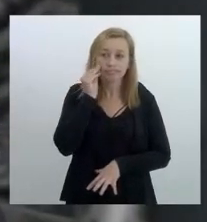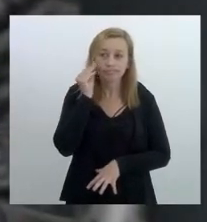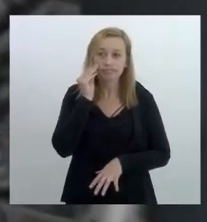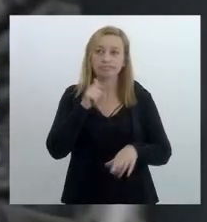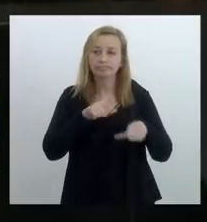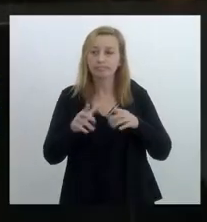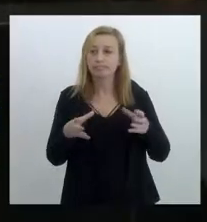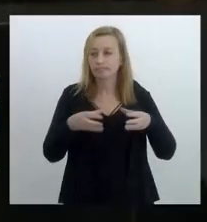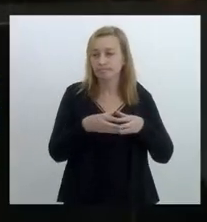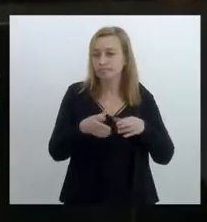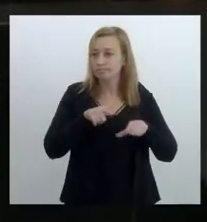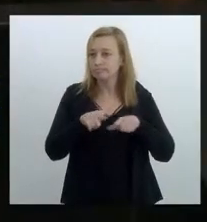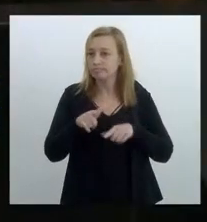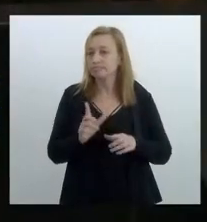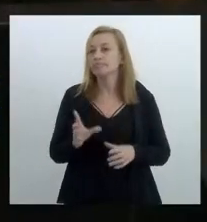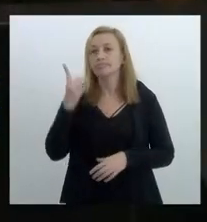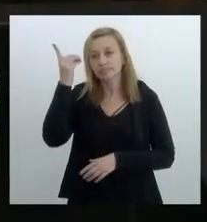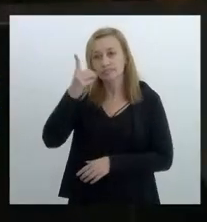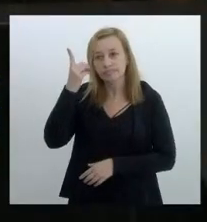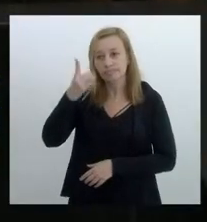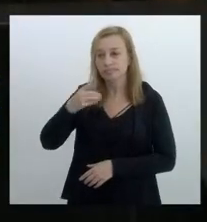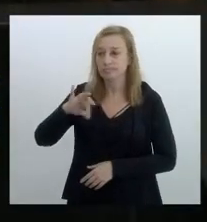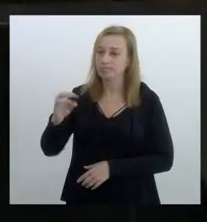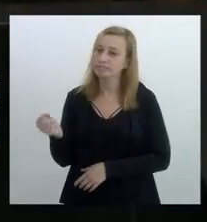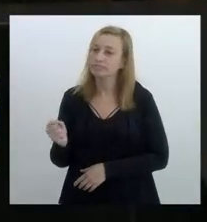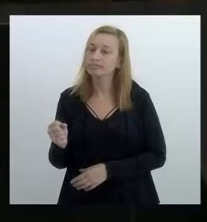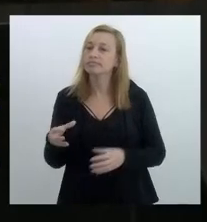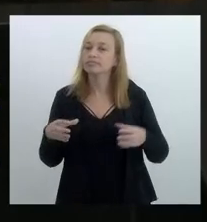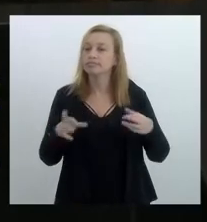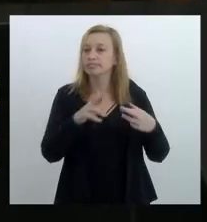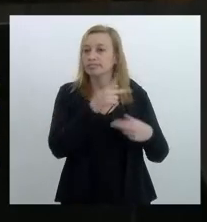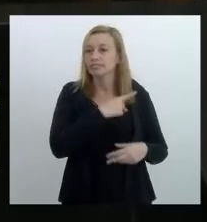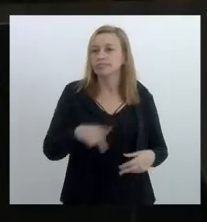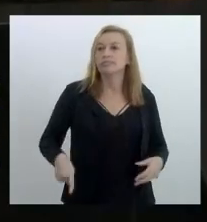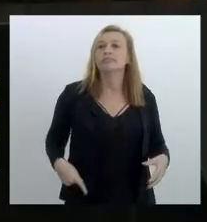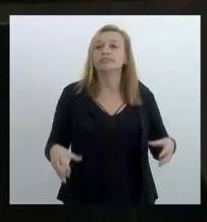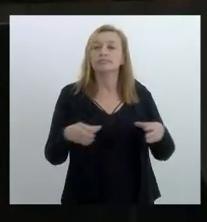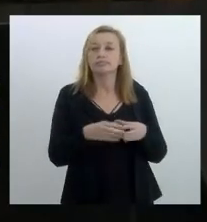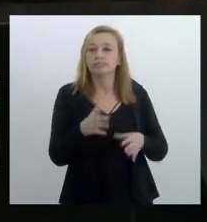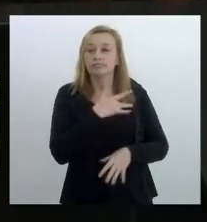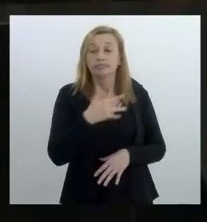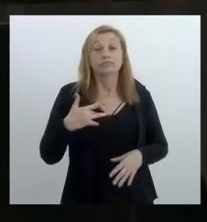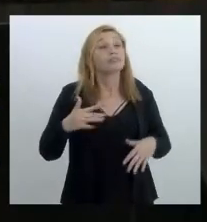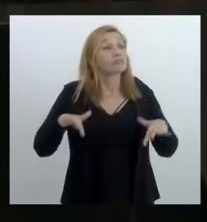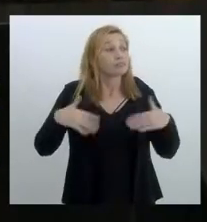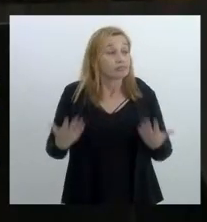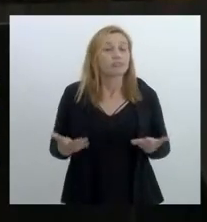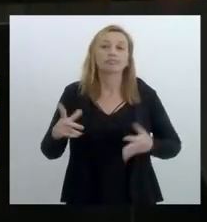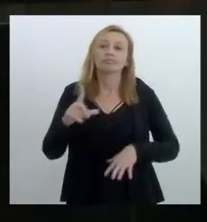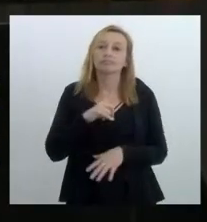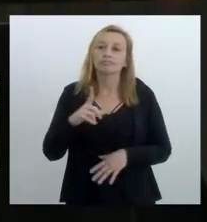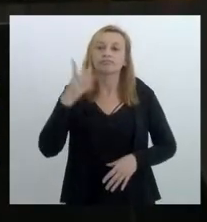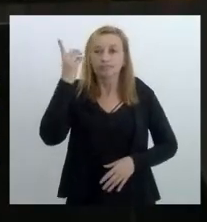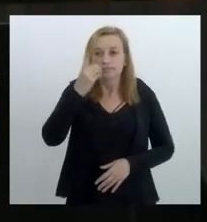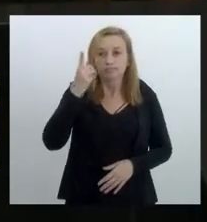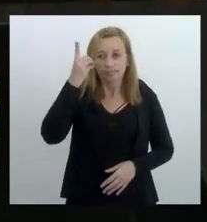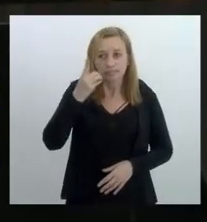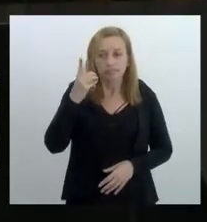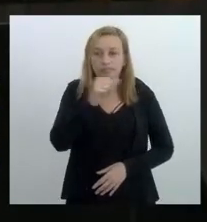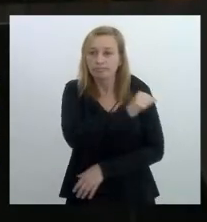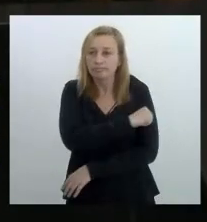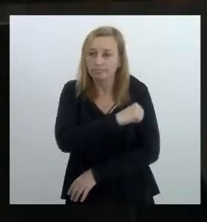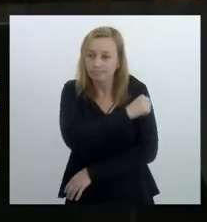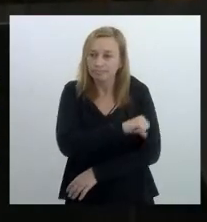Comissão de Trabalho, a deputada Marta Rocha, que é presidenta da Comissão de Saúde, enfim, temos a deputada